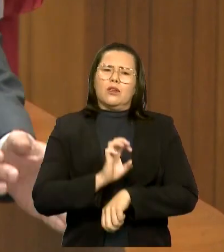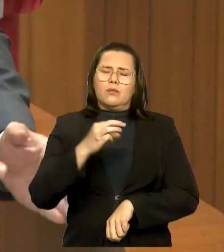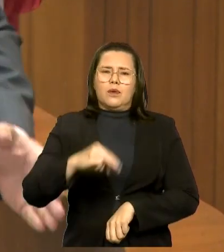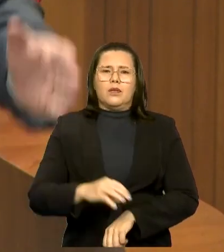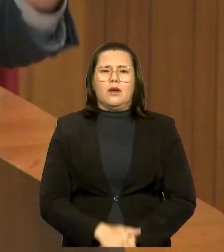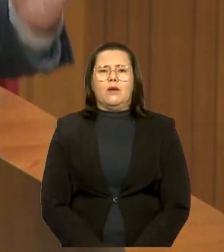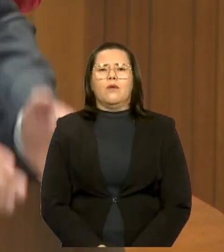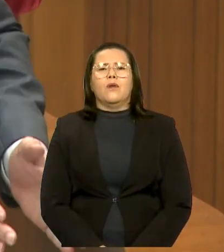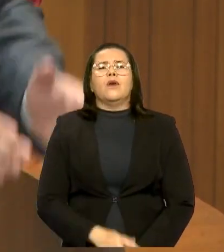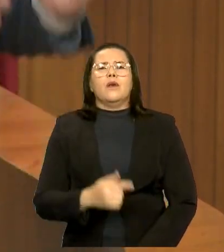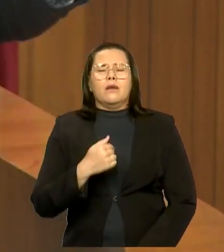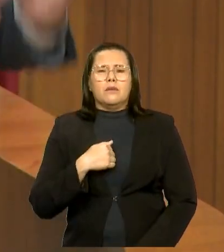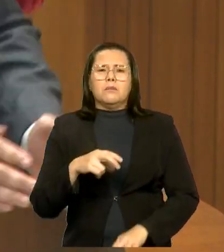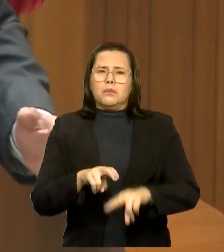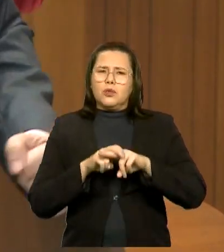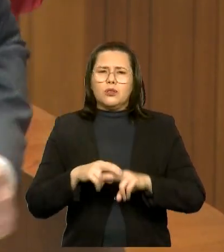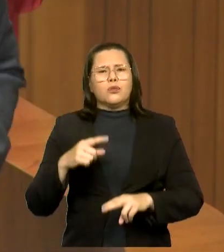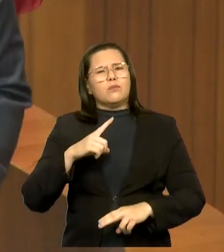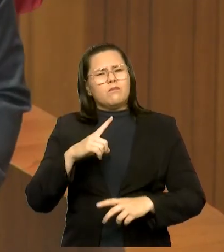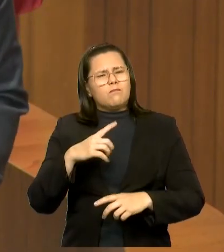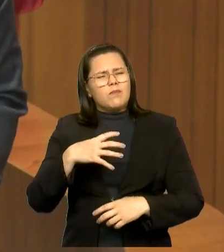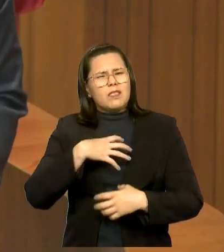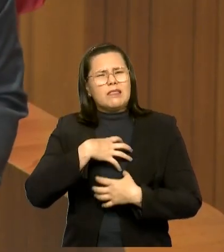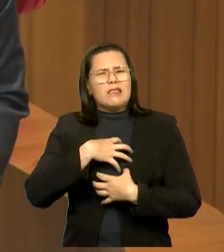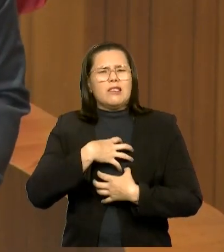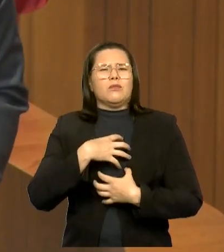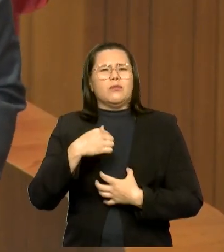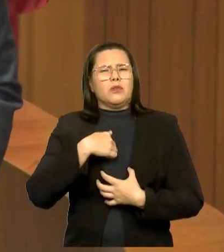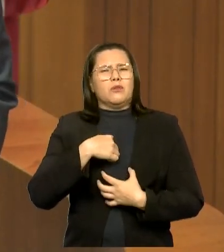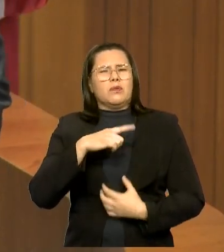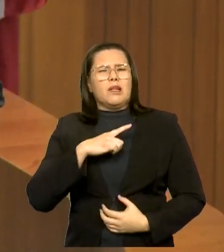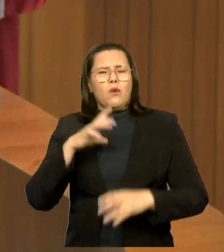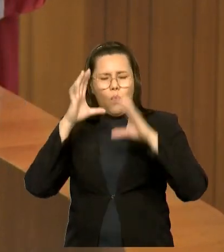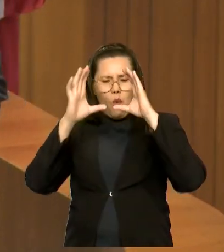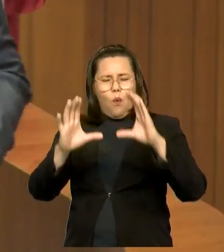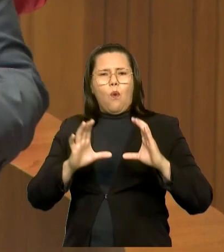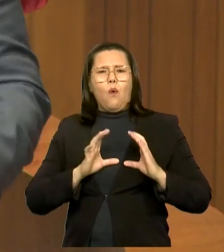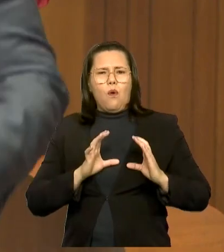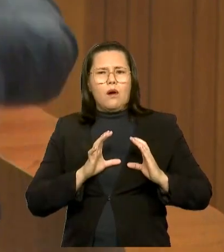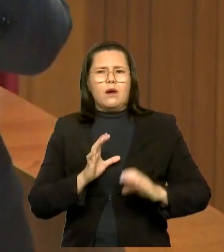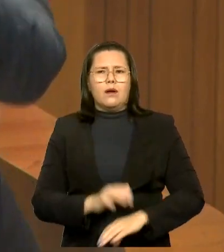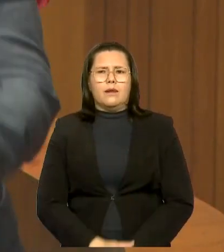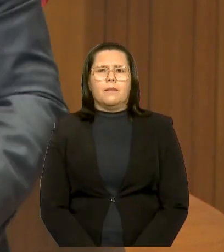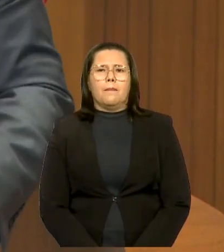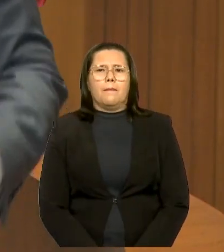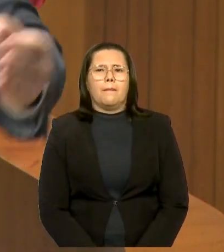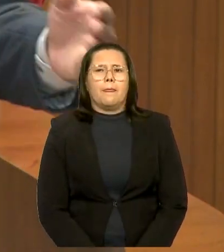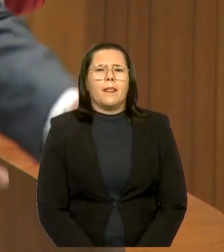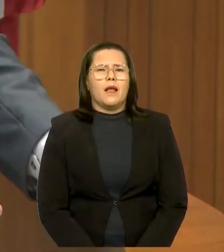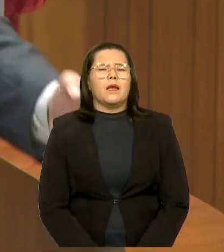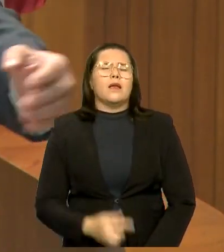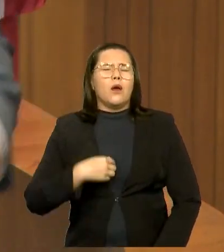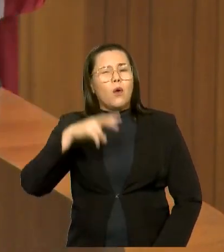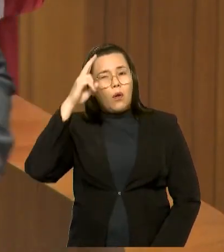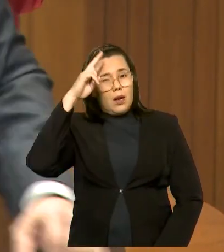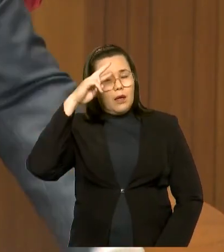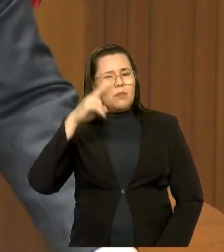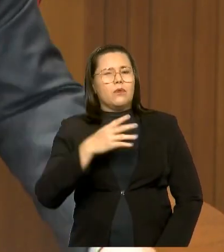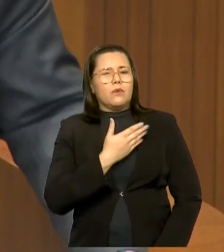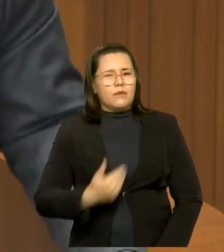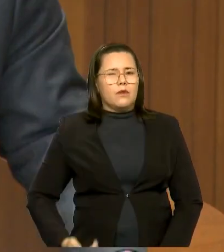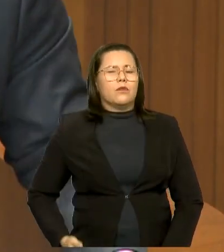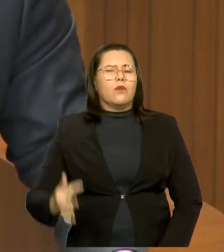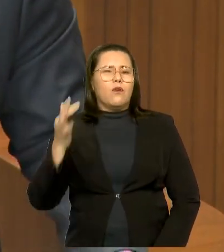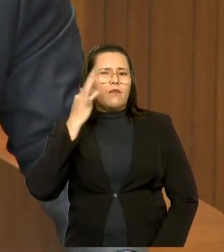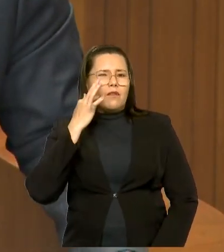que o fiz quando eu saí do Palácio dos Leões juntamente com o governador Flávio Dino, e que disse, naquele momento, como disse aqui também,